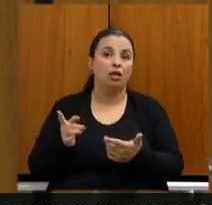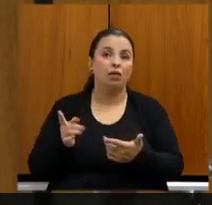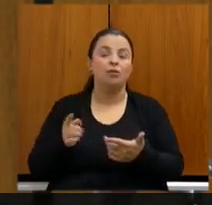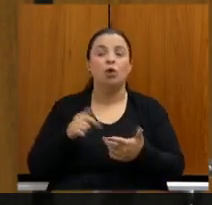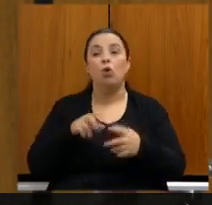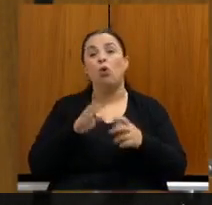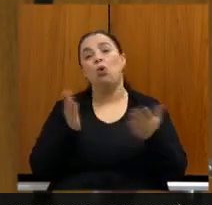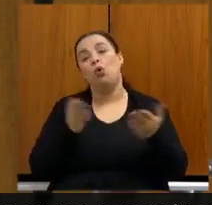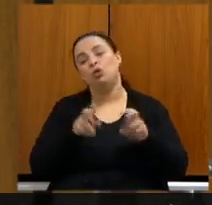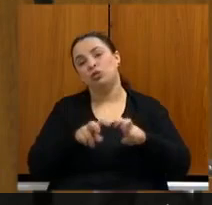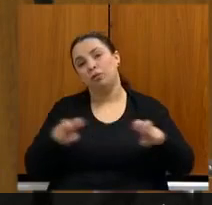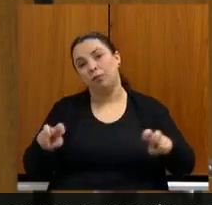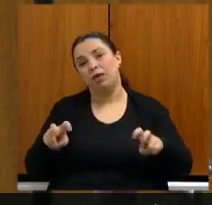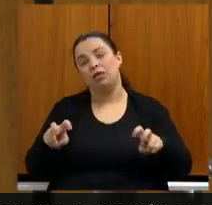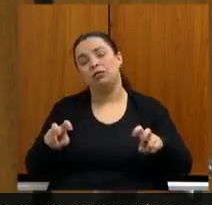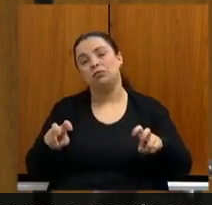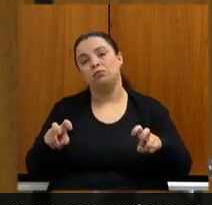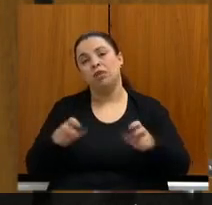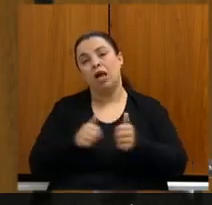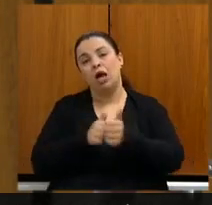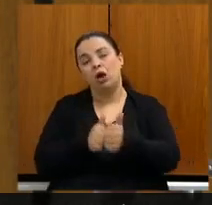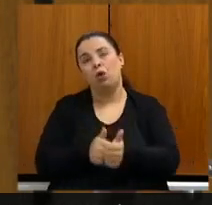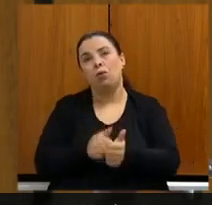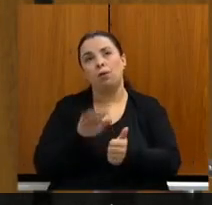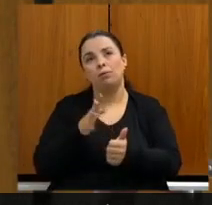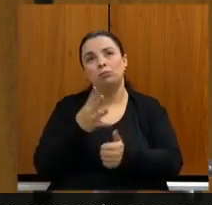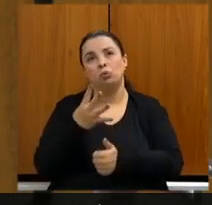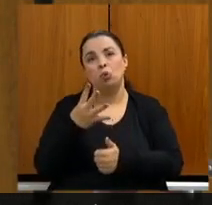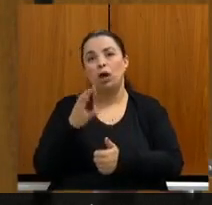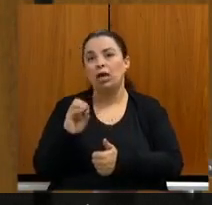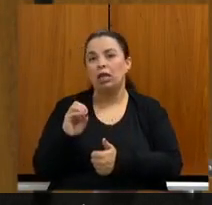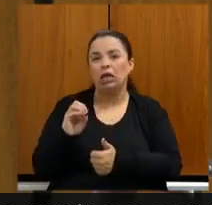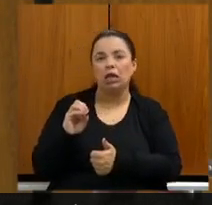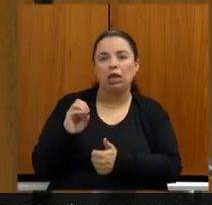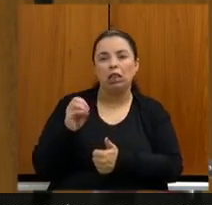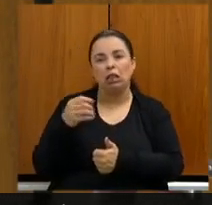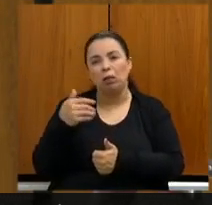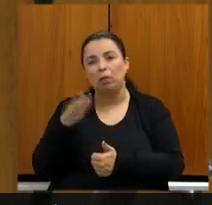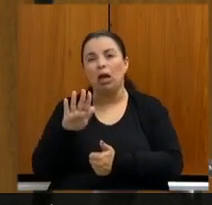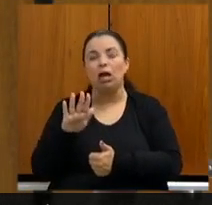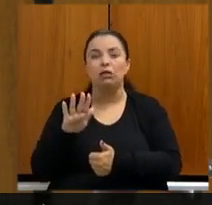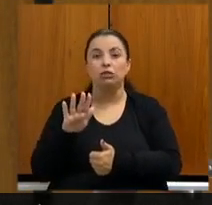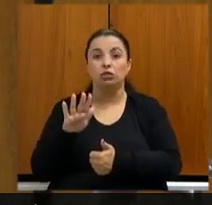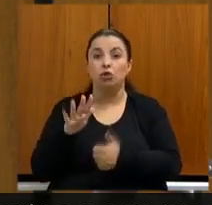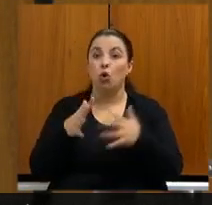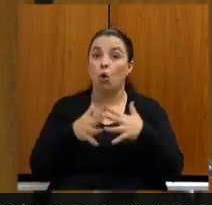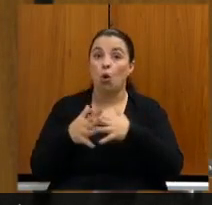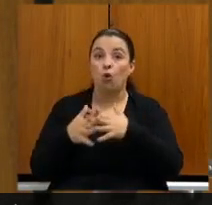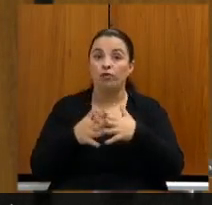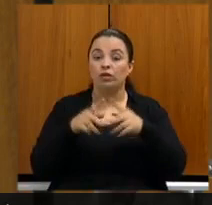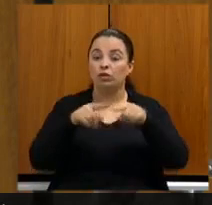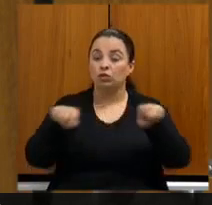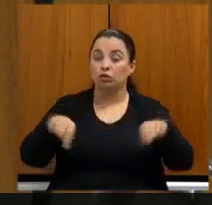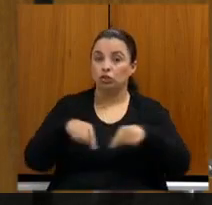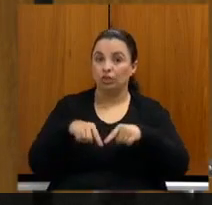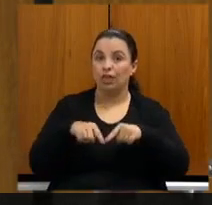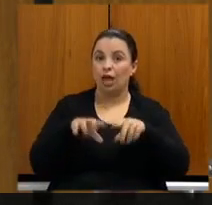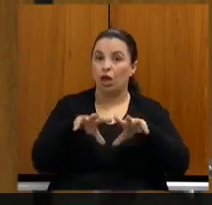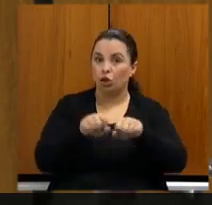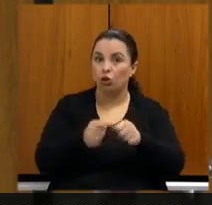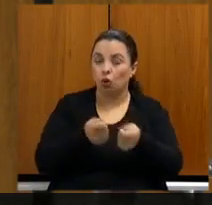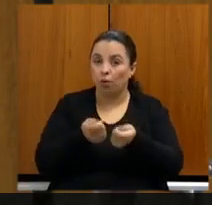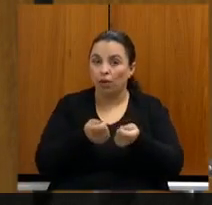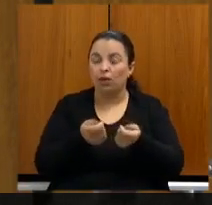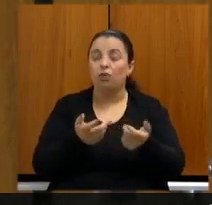atualmente cerca de quarenta e poucos caso conflitos fundiários em Minas Gerais ao mesmo tempo que a gente já